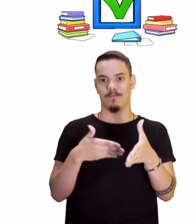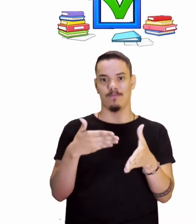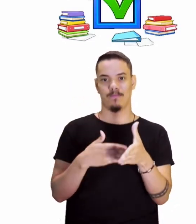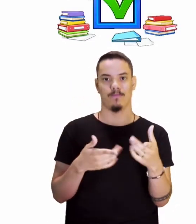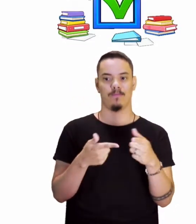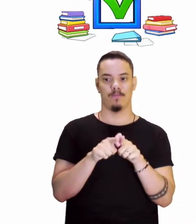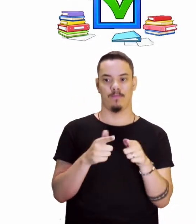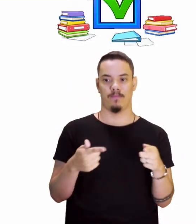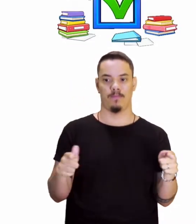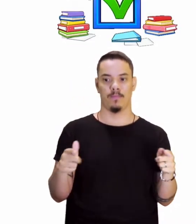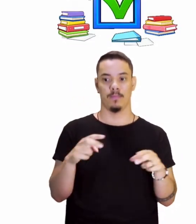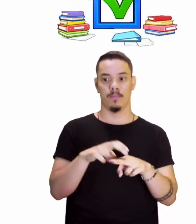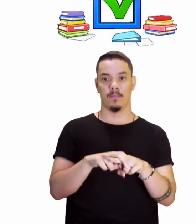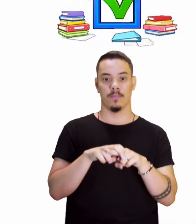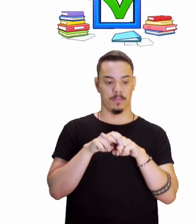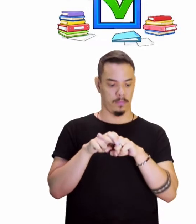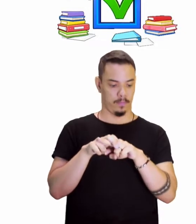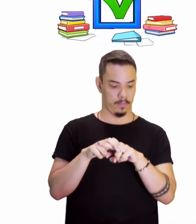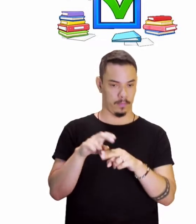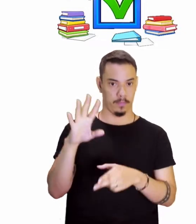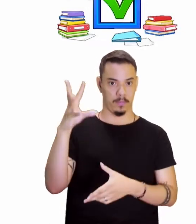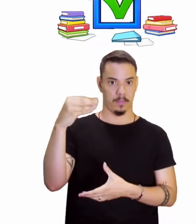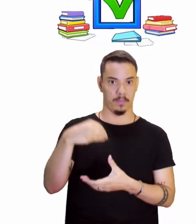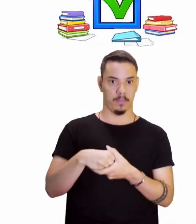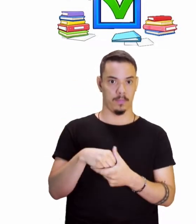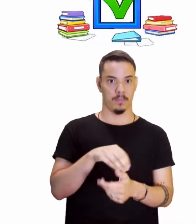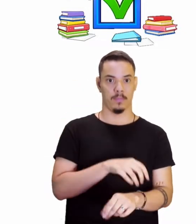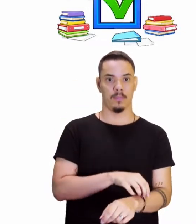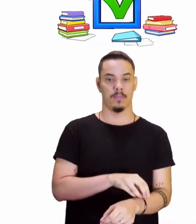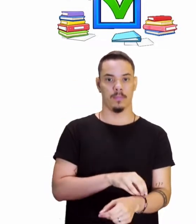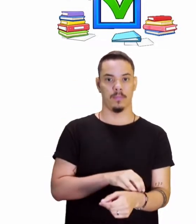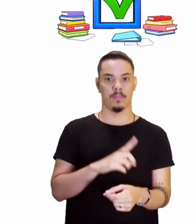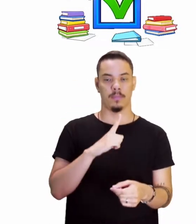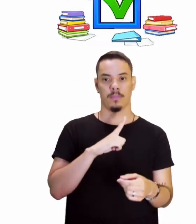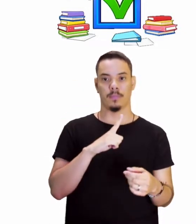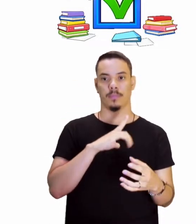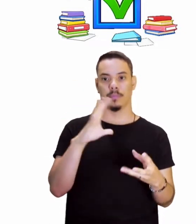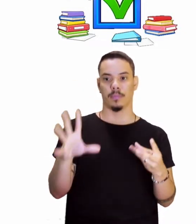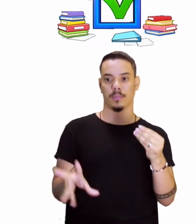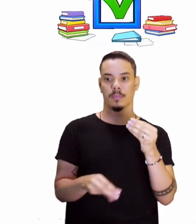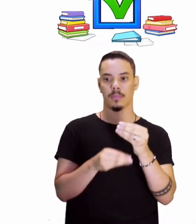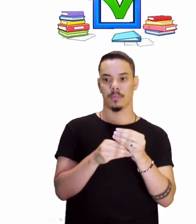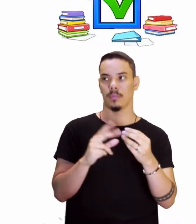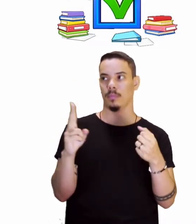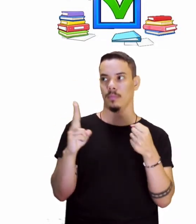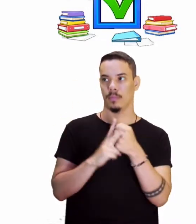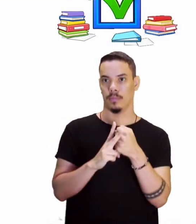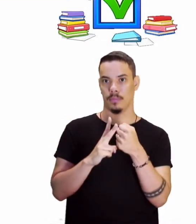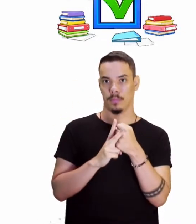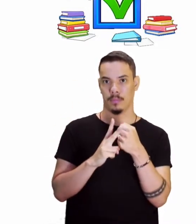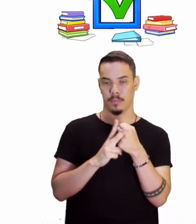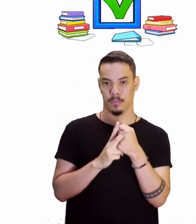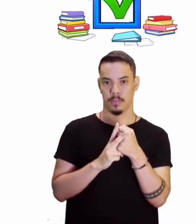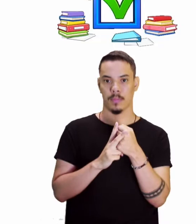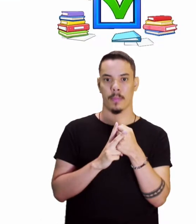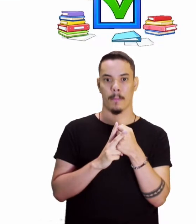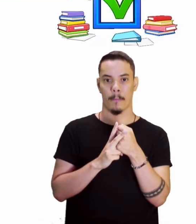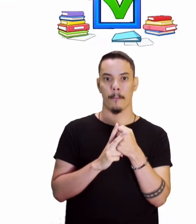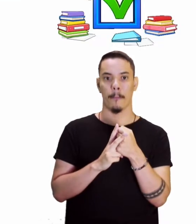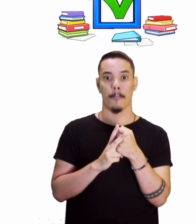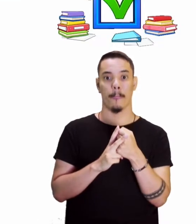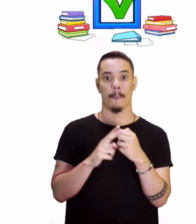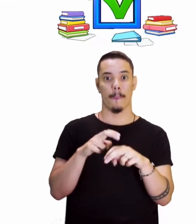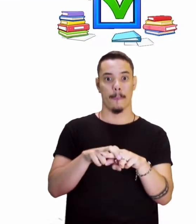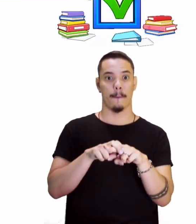gramática. Então, esta parte aqui está completando o verbo. Então, aqui eu